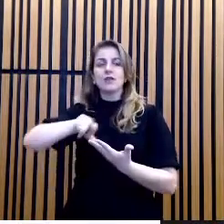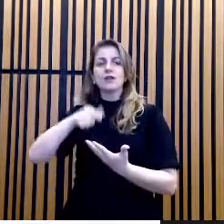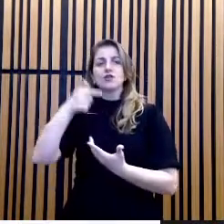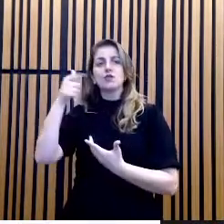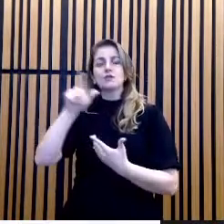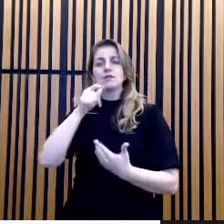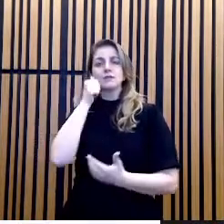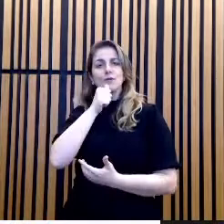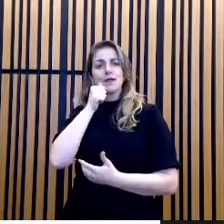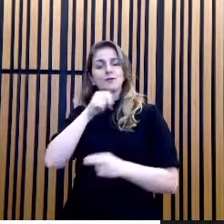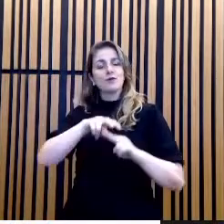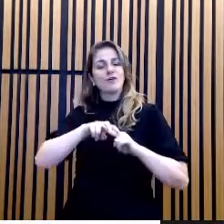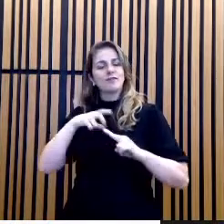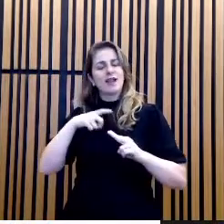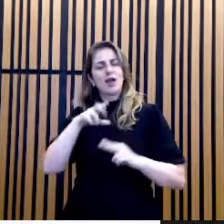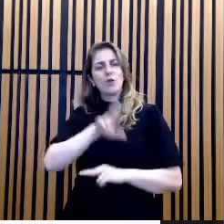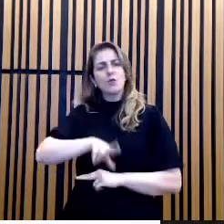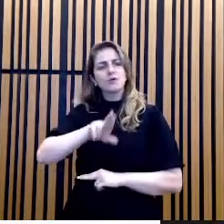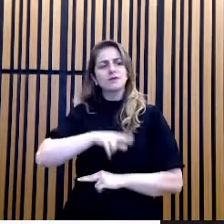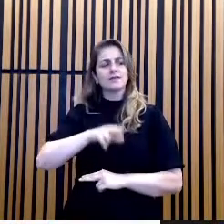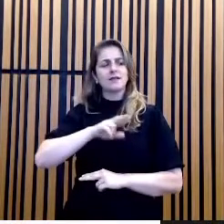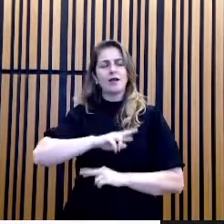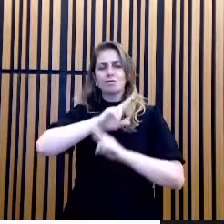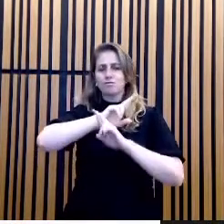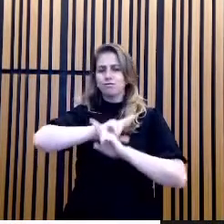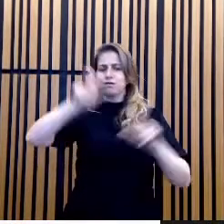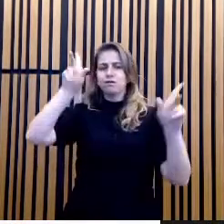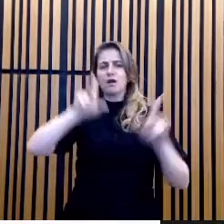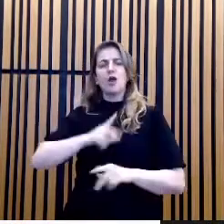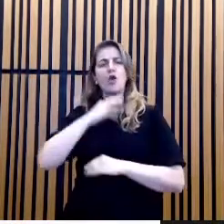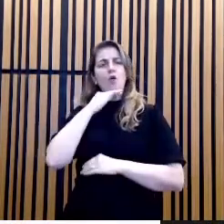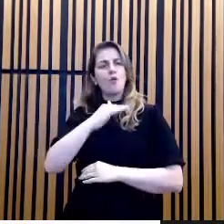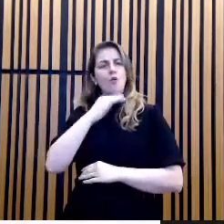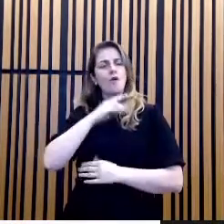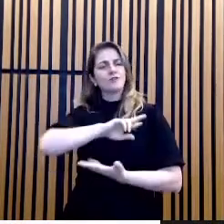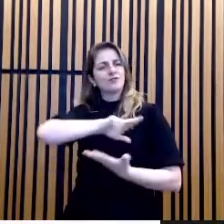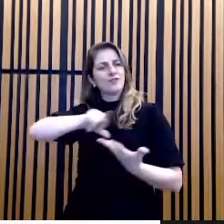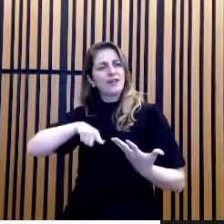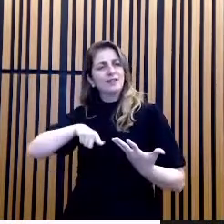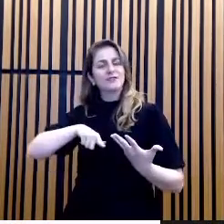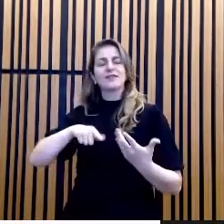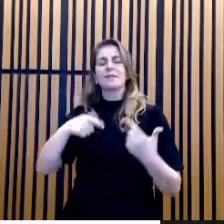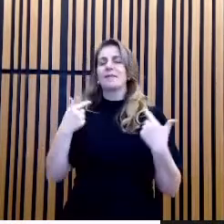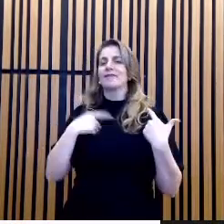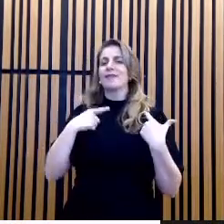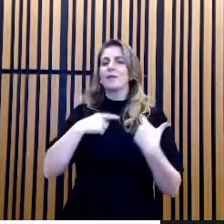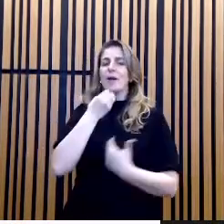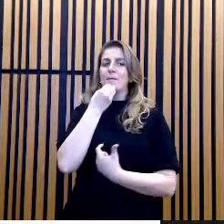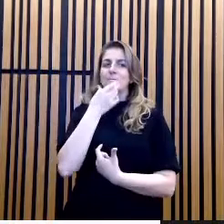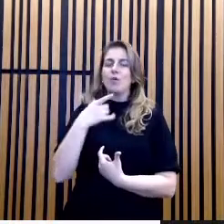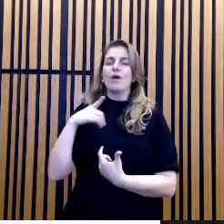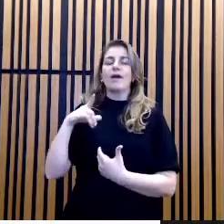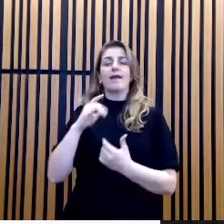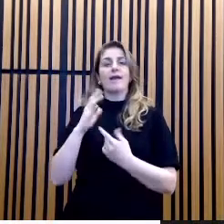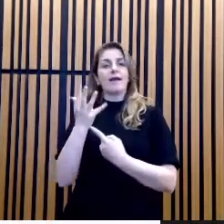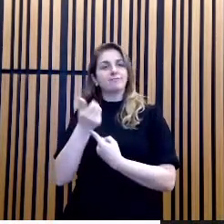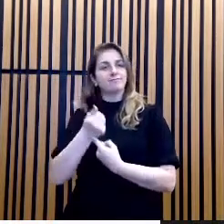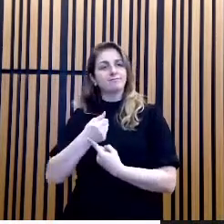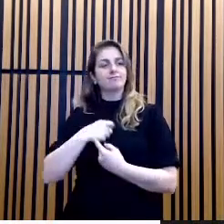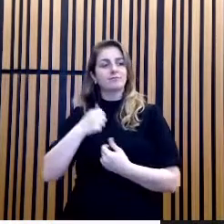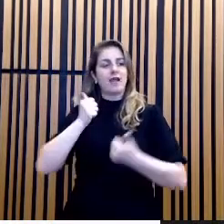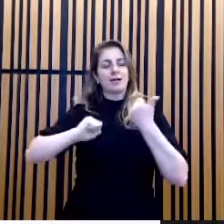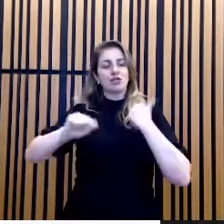seu estilo extravagante, muito colorido. O bom humor e a ousadia são os fatores determinantes do visual dessa blogueira e artista